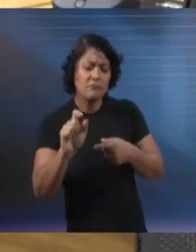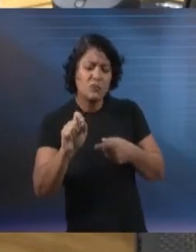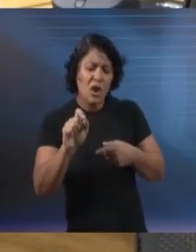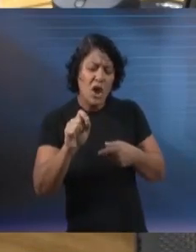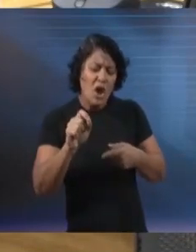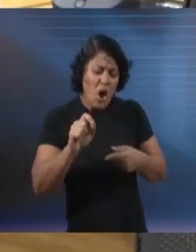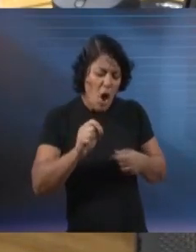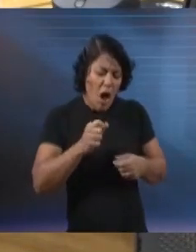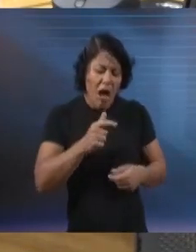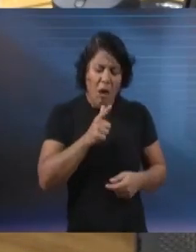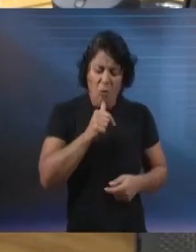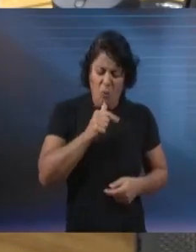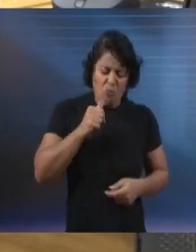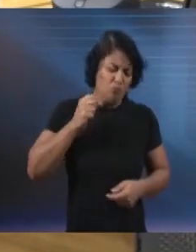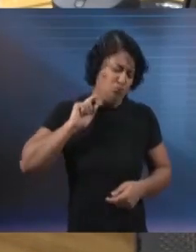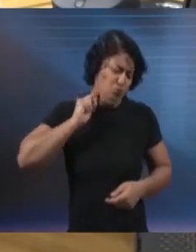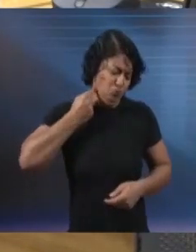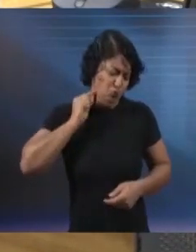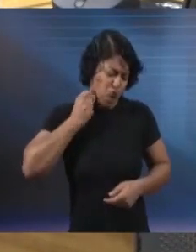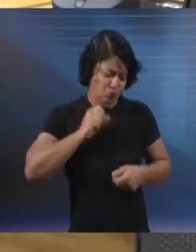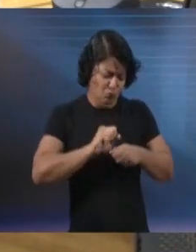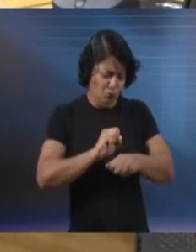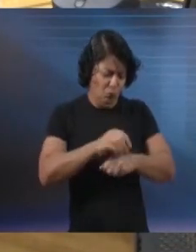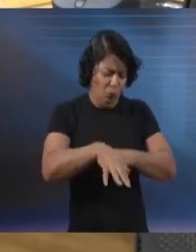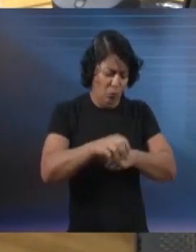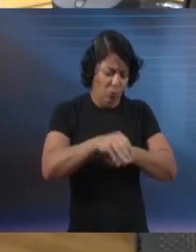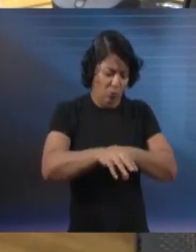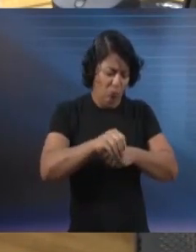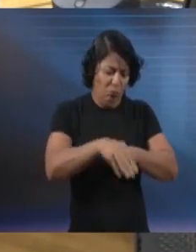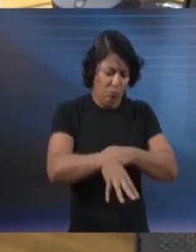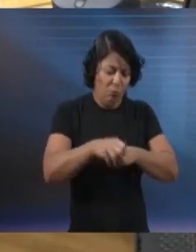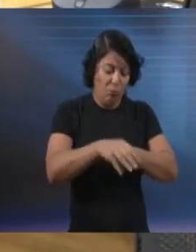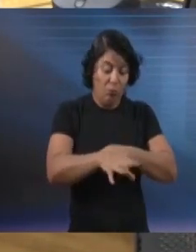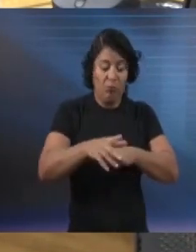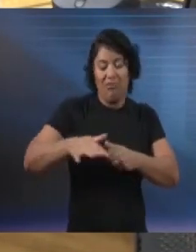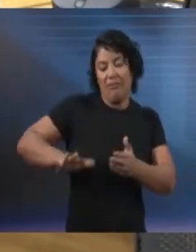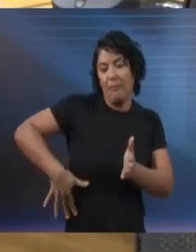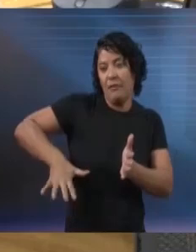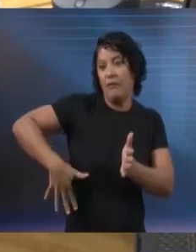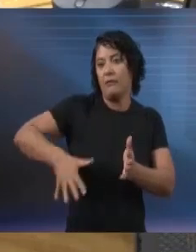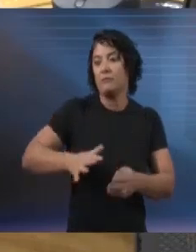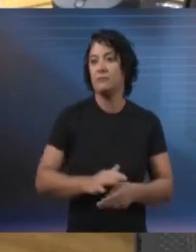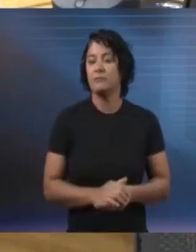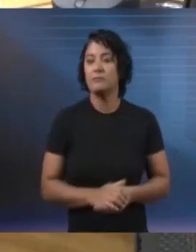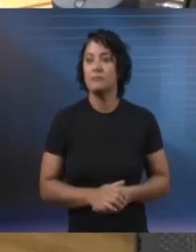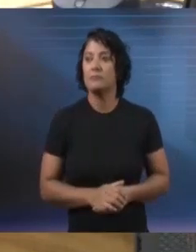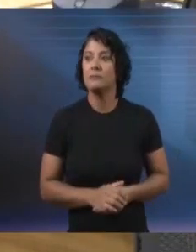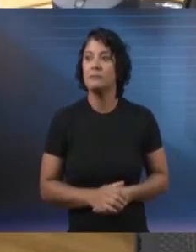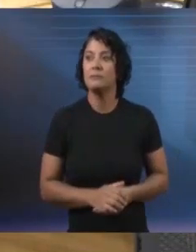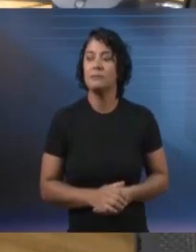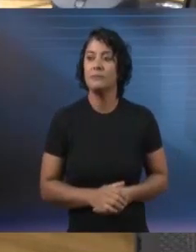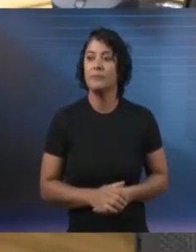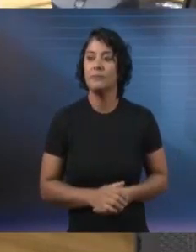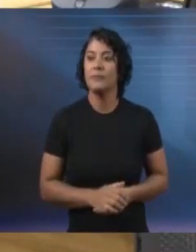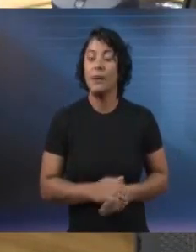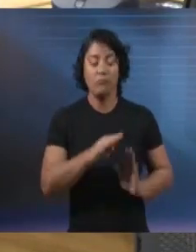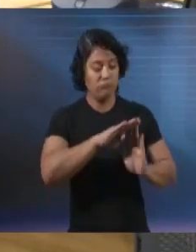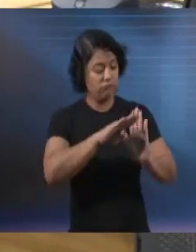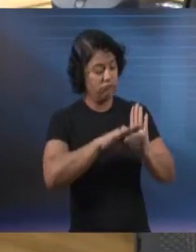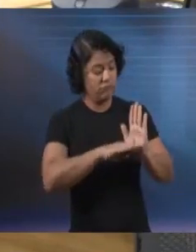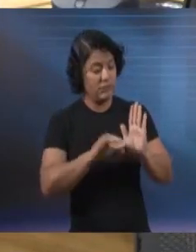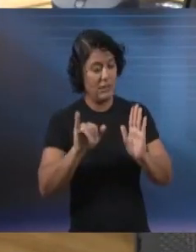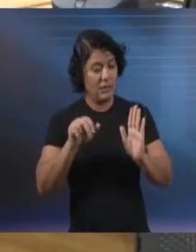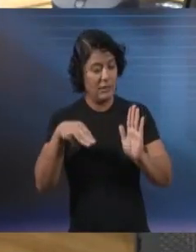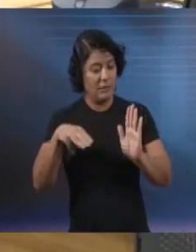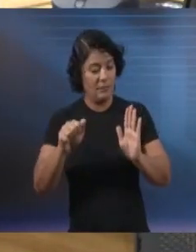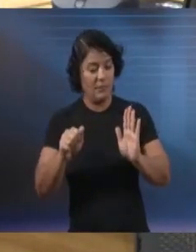esgoto jorrando na praia. E nós recebemos a notícia de um programa do IDEMA, que é